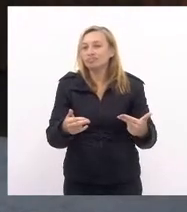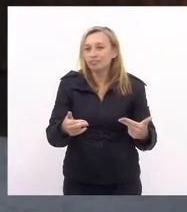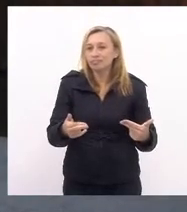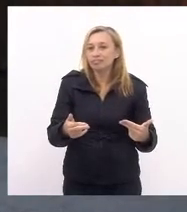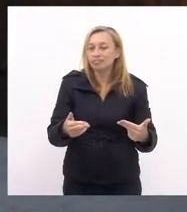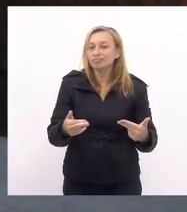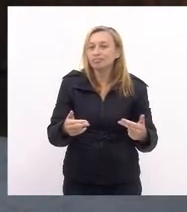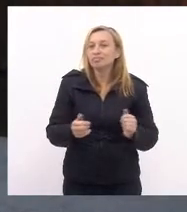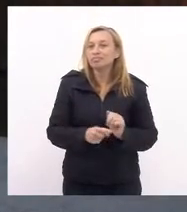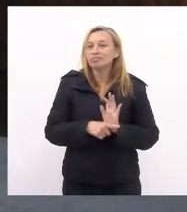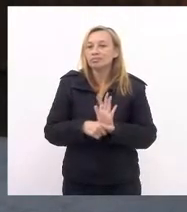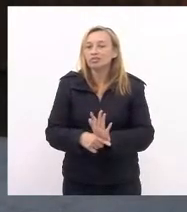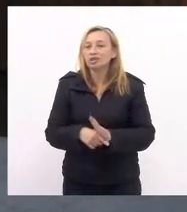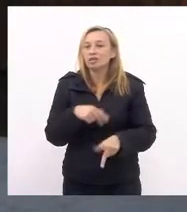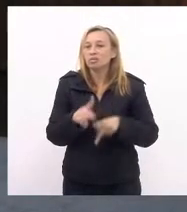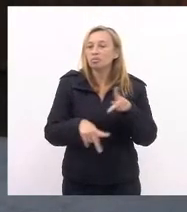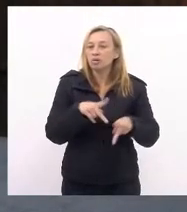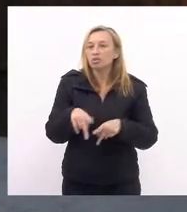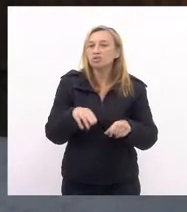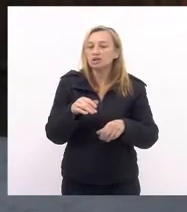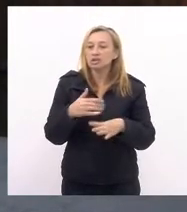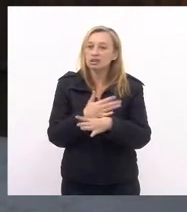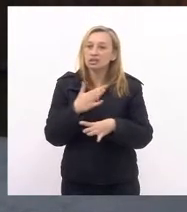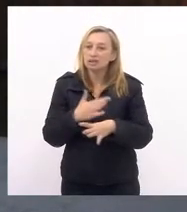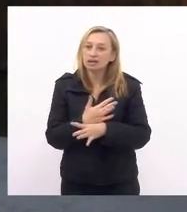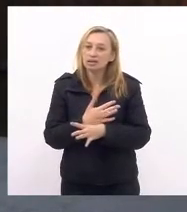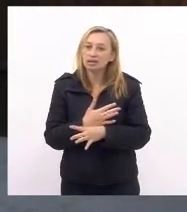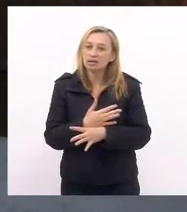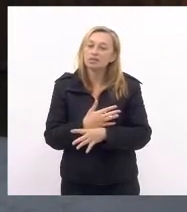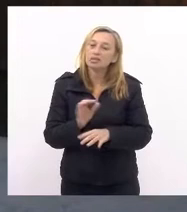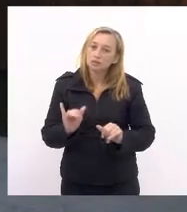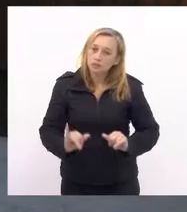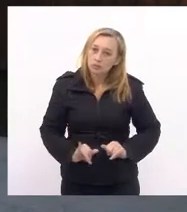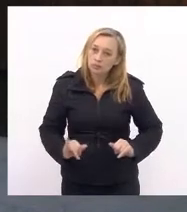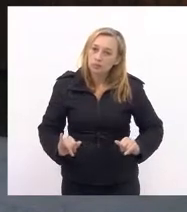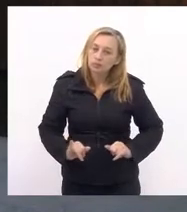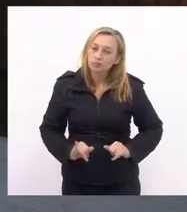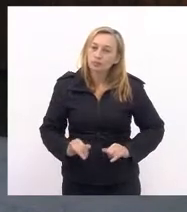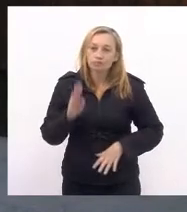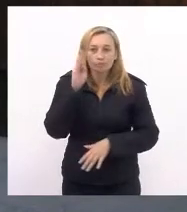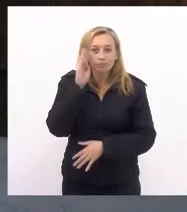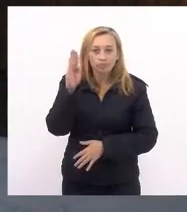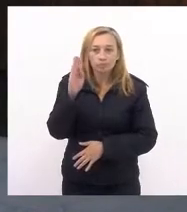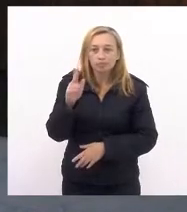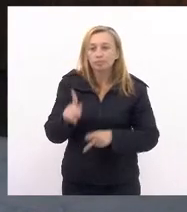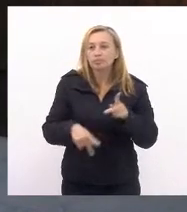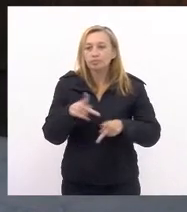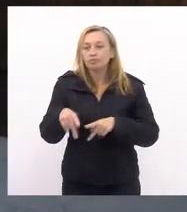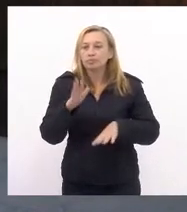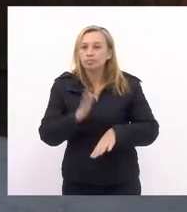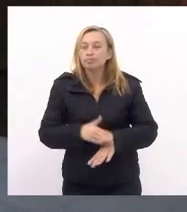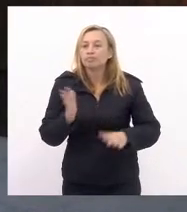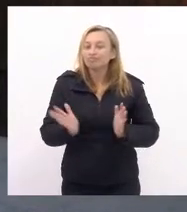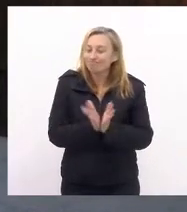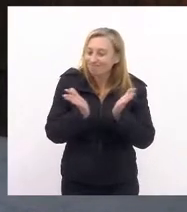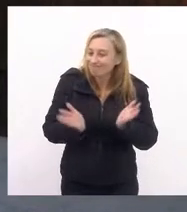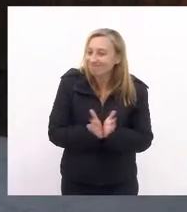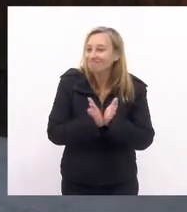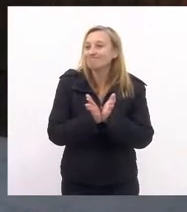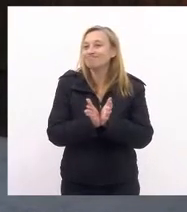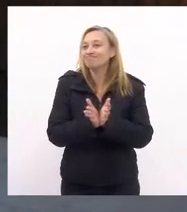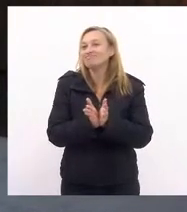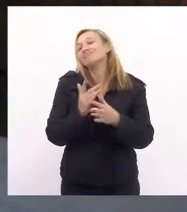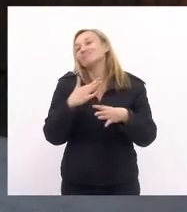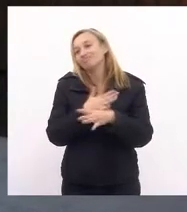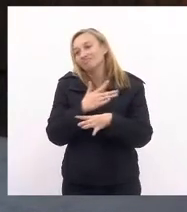para ajudar a população dessa cidade tão sofrida, principalmente a população mais pobre, uma